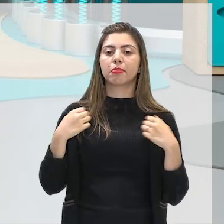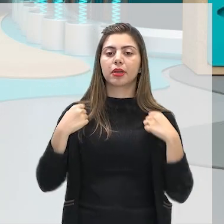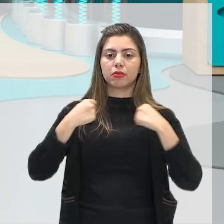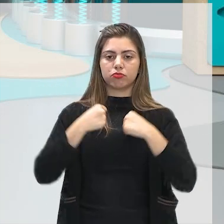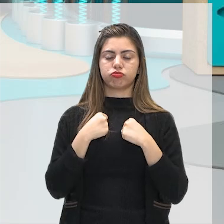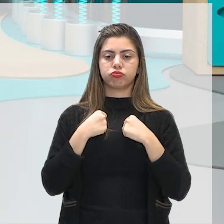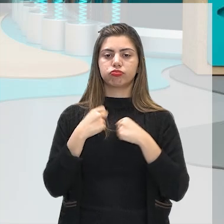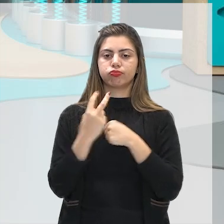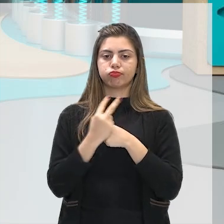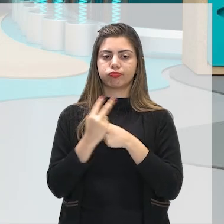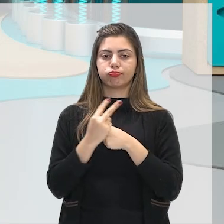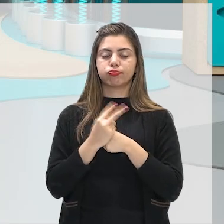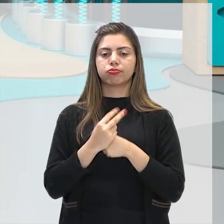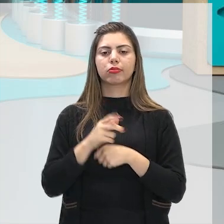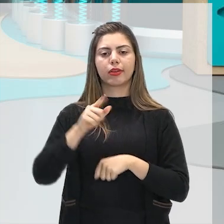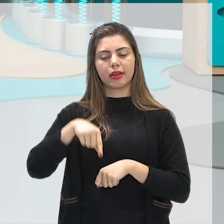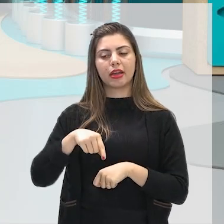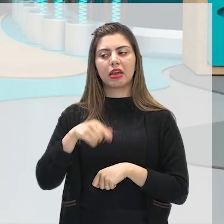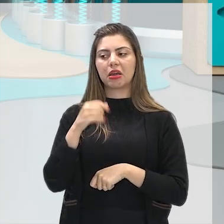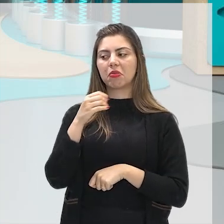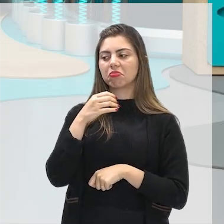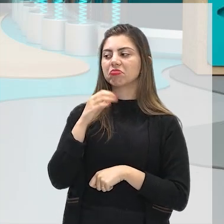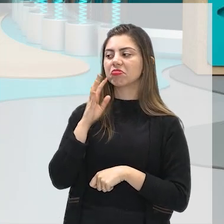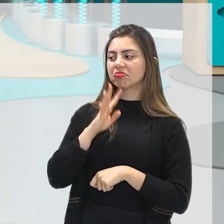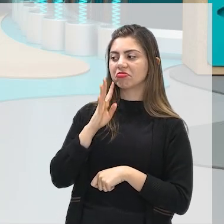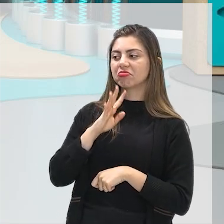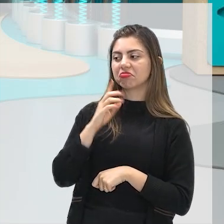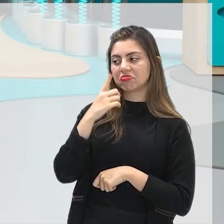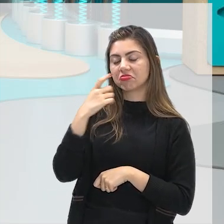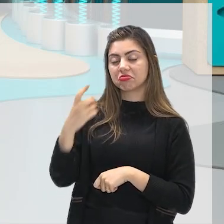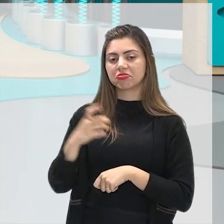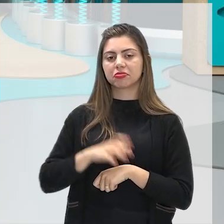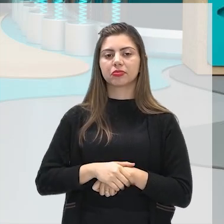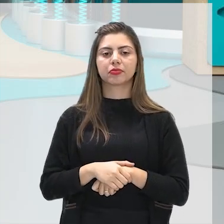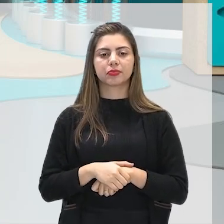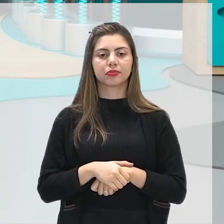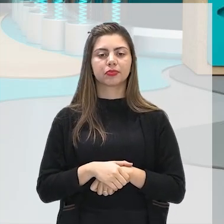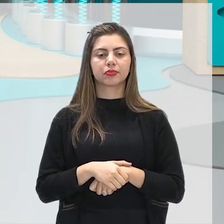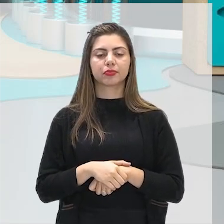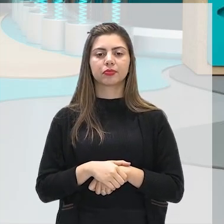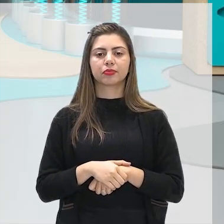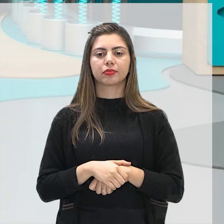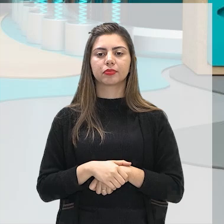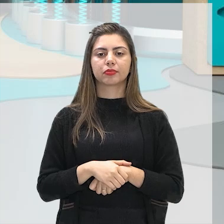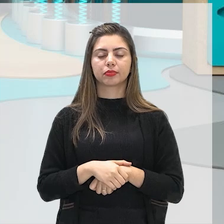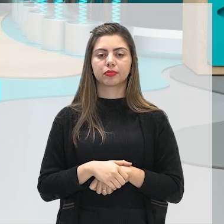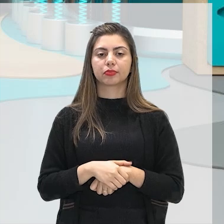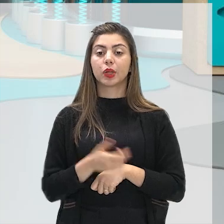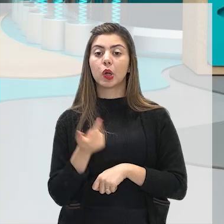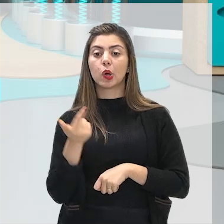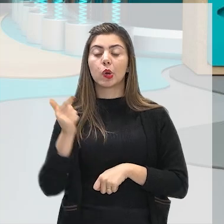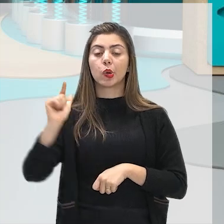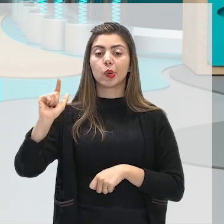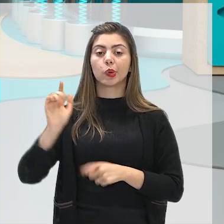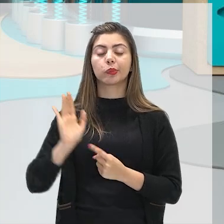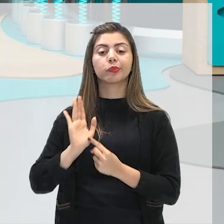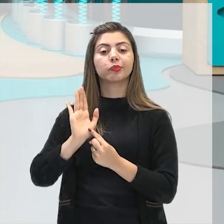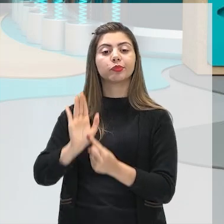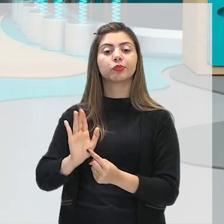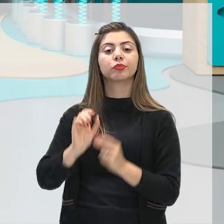tá? É uma atividade bem interessante. Prosseguindo, outro que eu apresentei para vocês foi